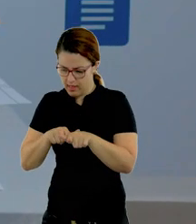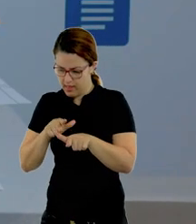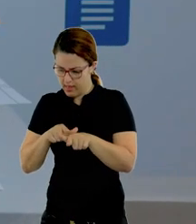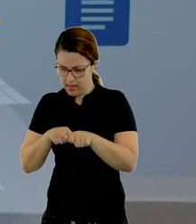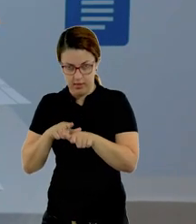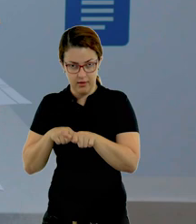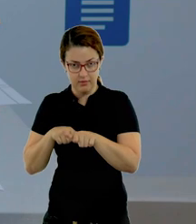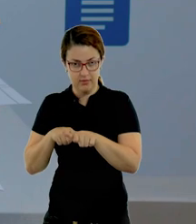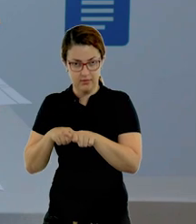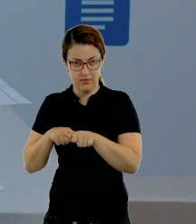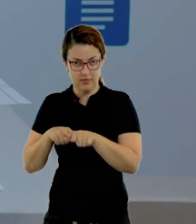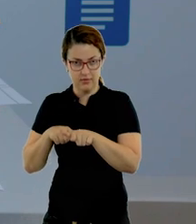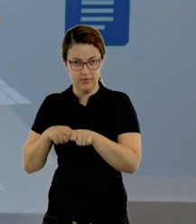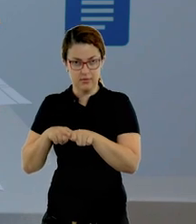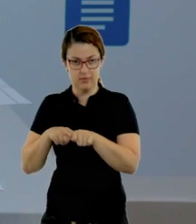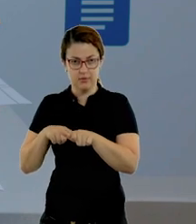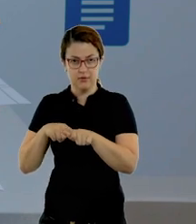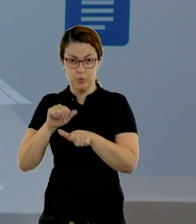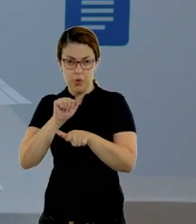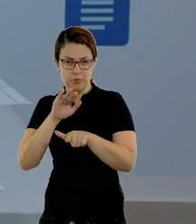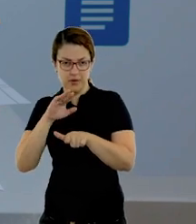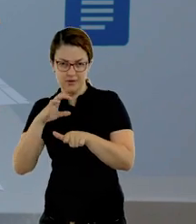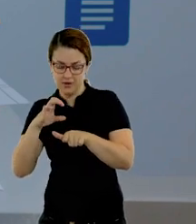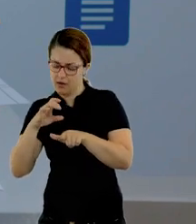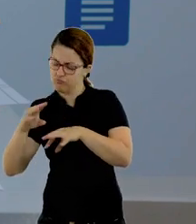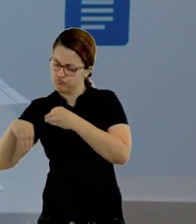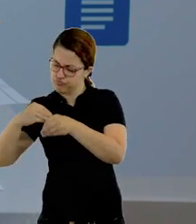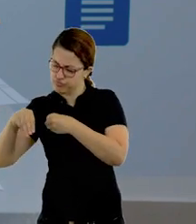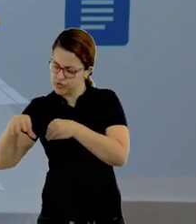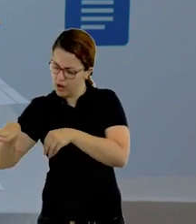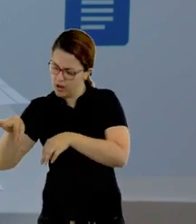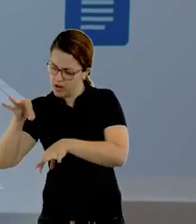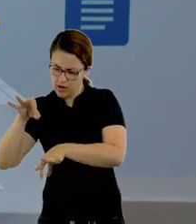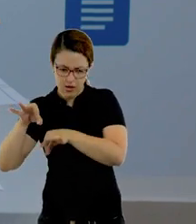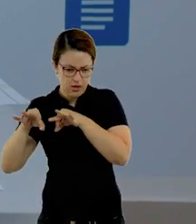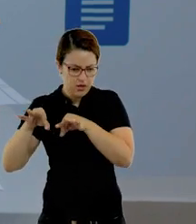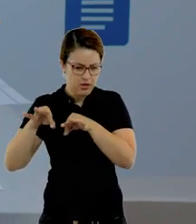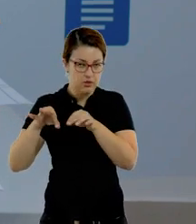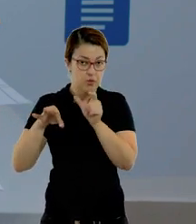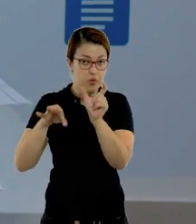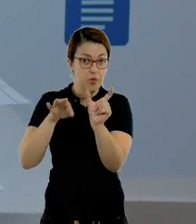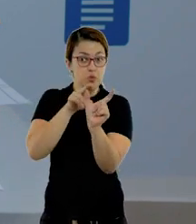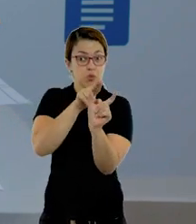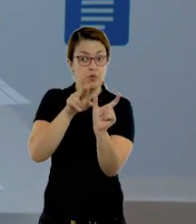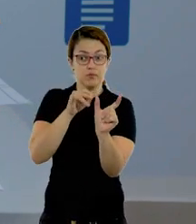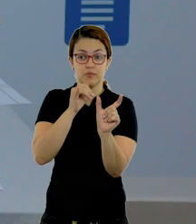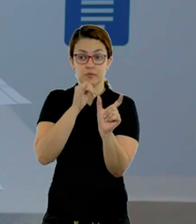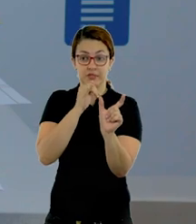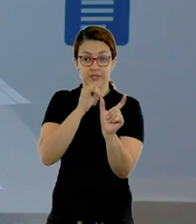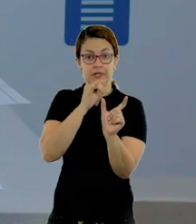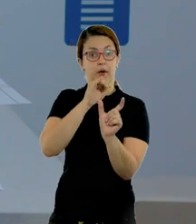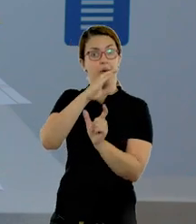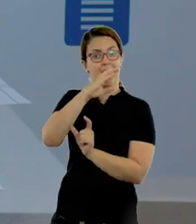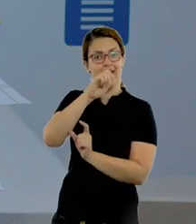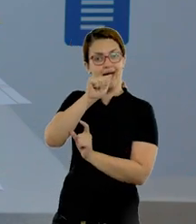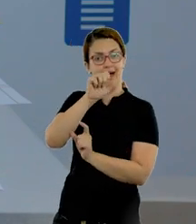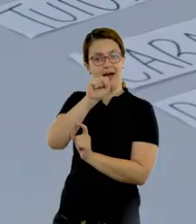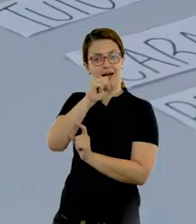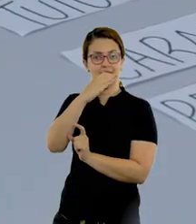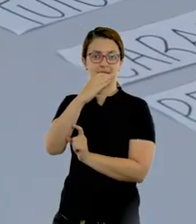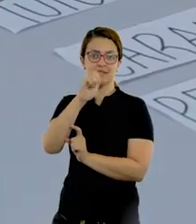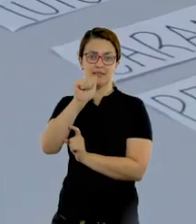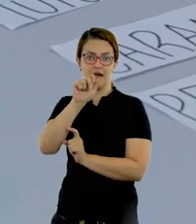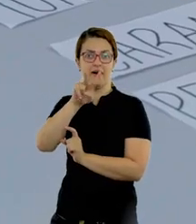as letras móveis para poder escrever também o nome dos animais. Então aqui,